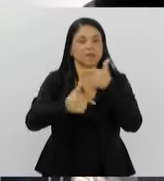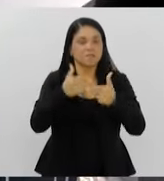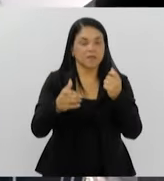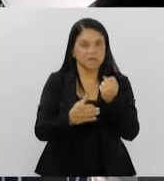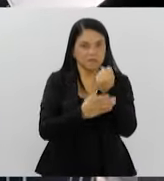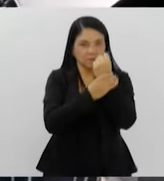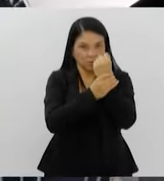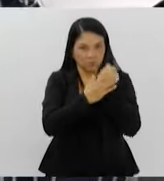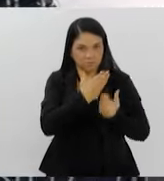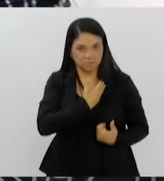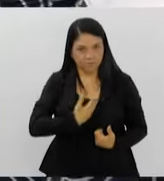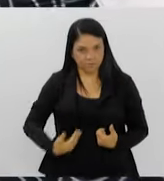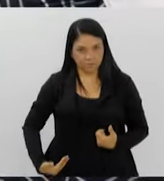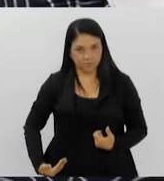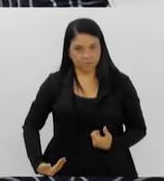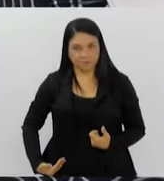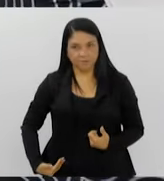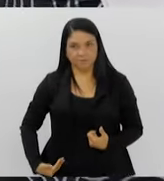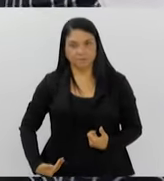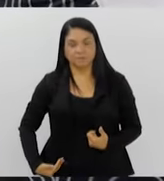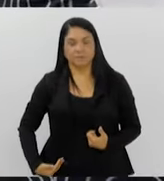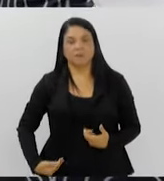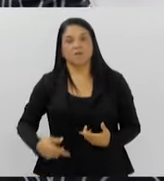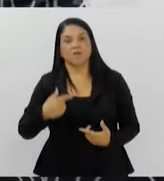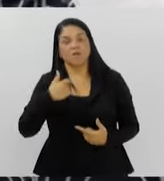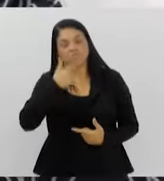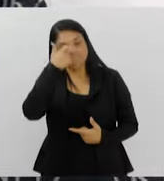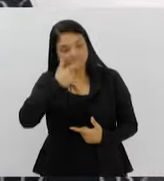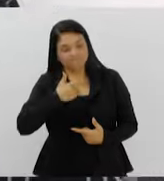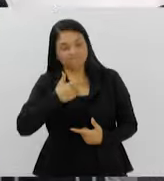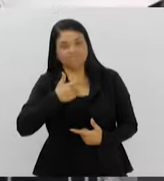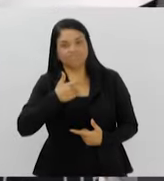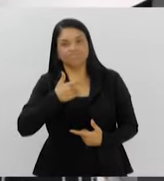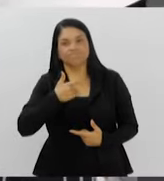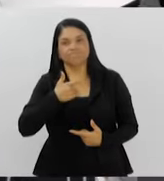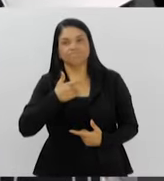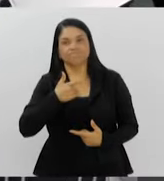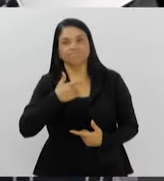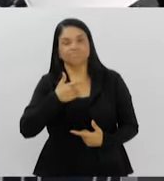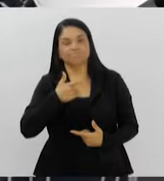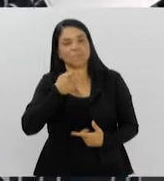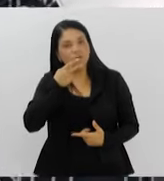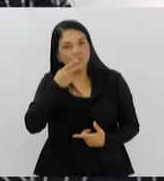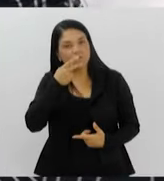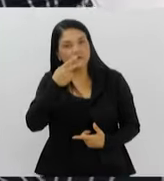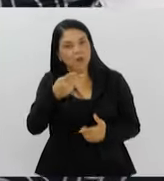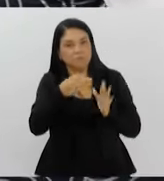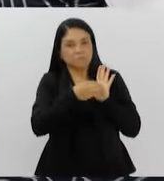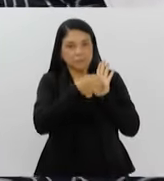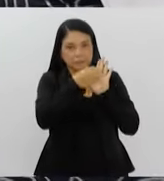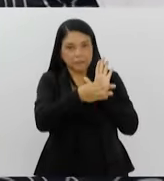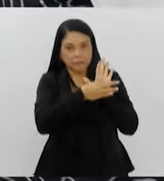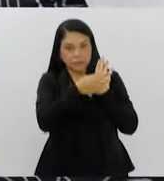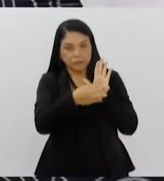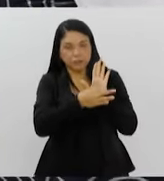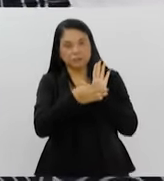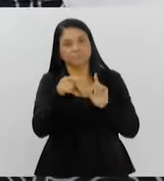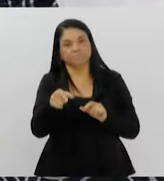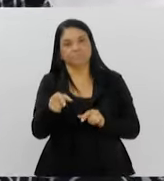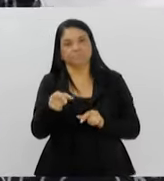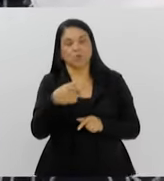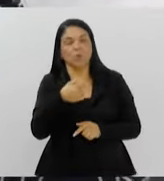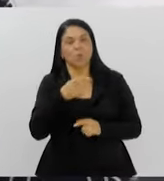pública para lastimar o ato que se espera que o